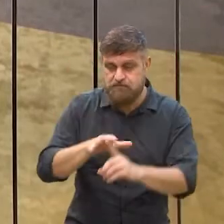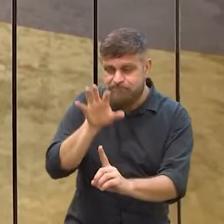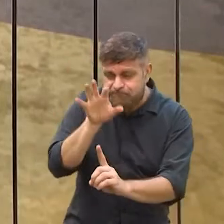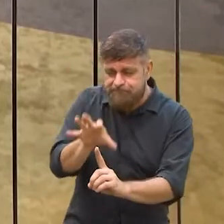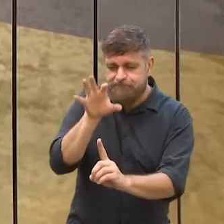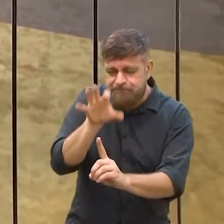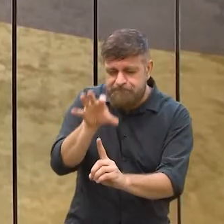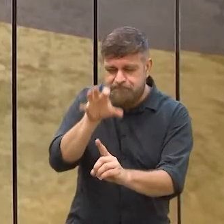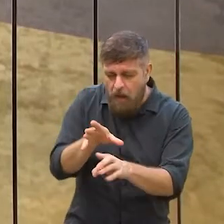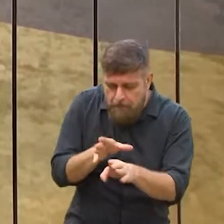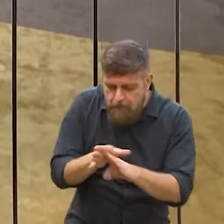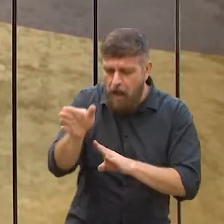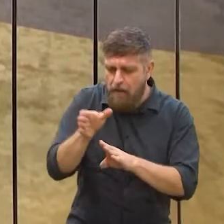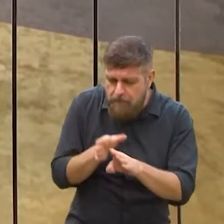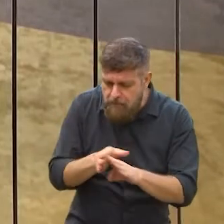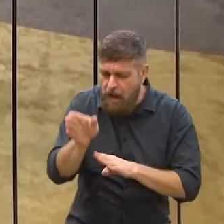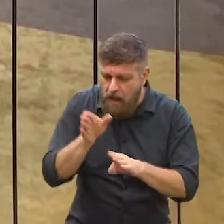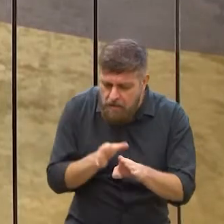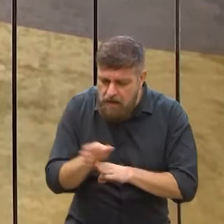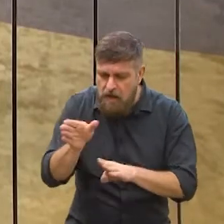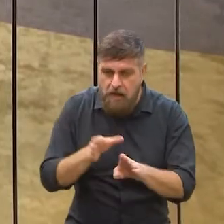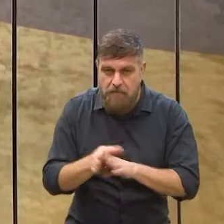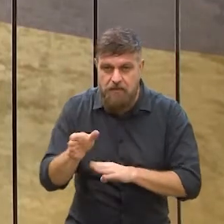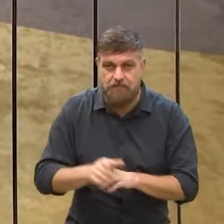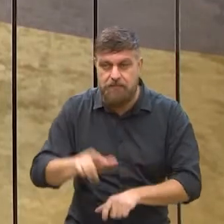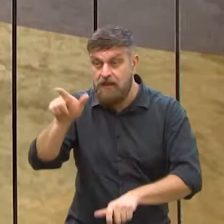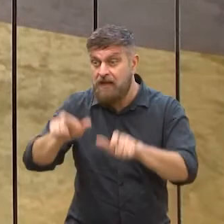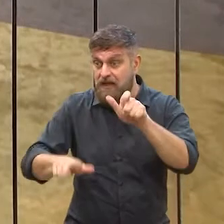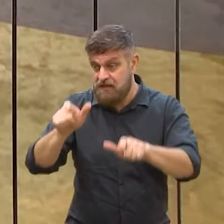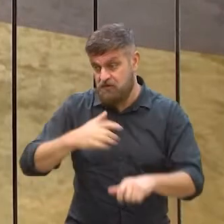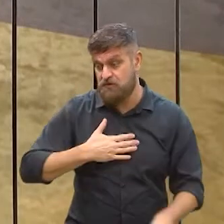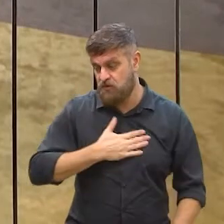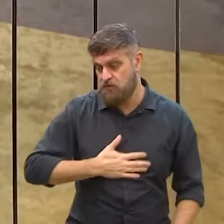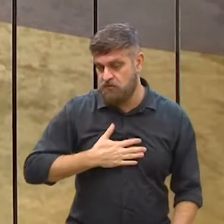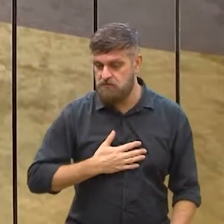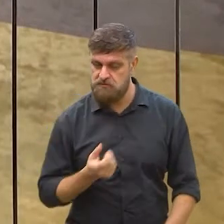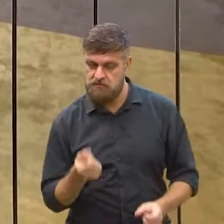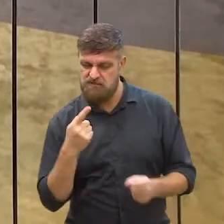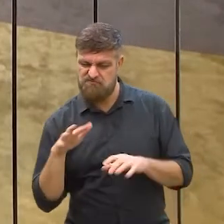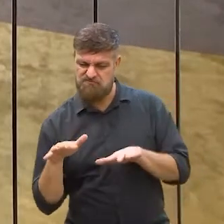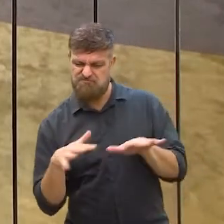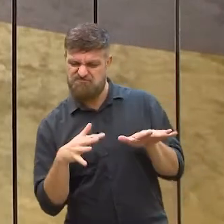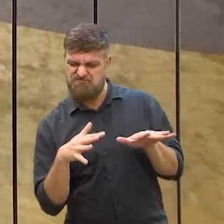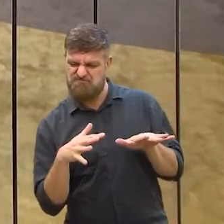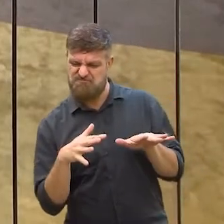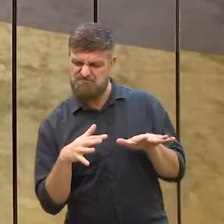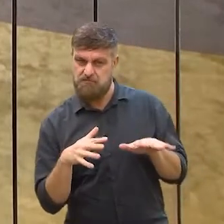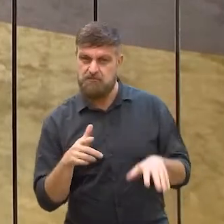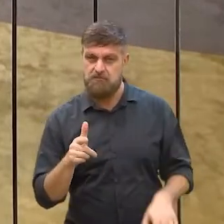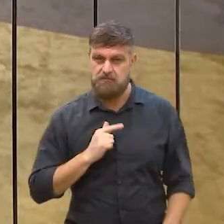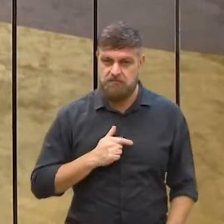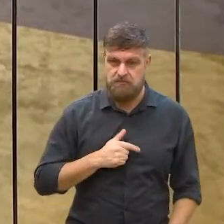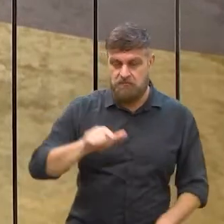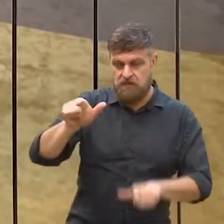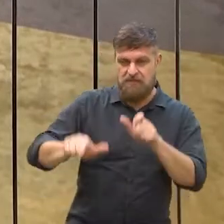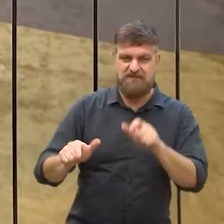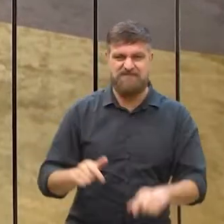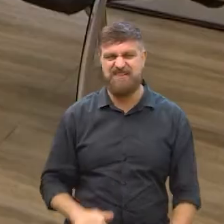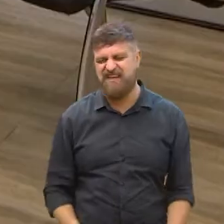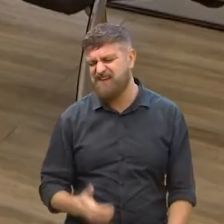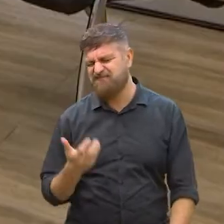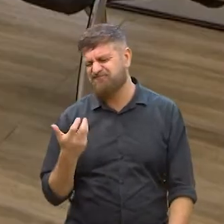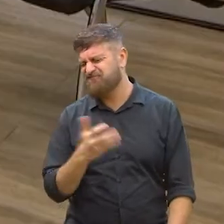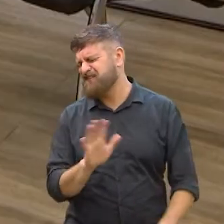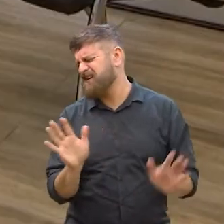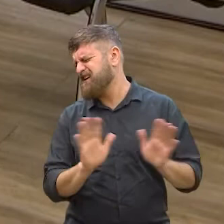firme, né? A gente vai agradar muitos pacientes, mas alguns nem tanto. E esses são aqueles que se esquivam e